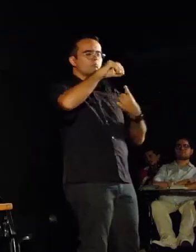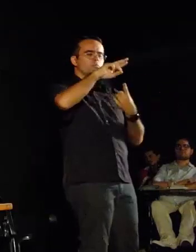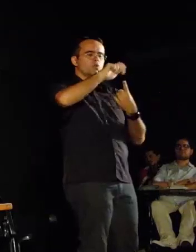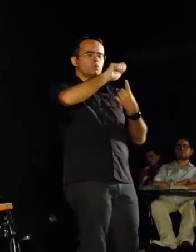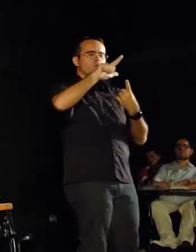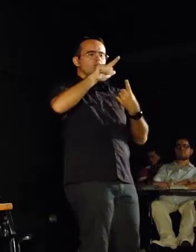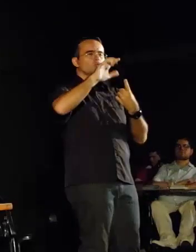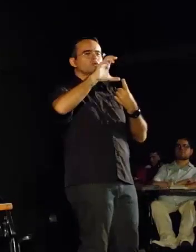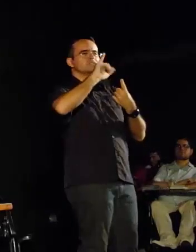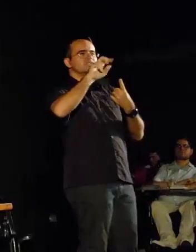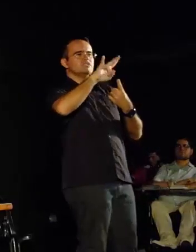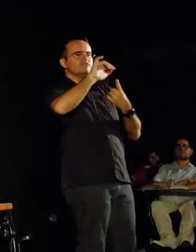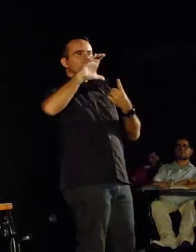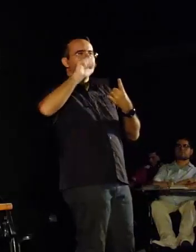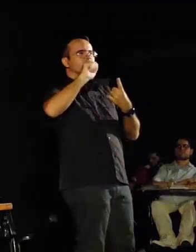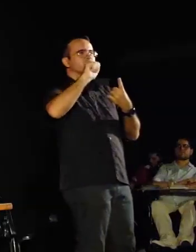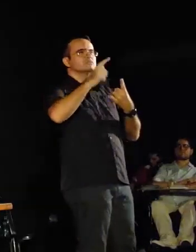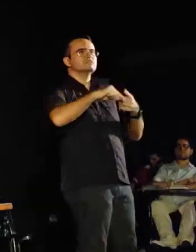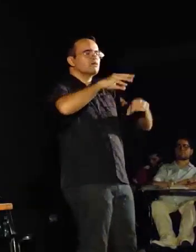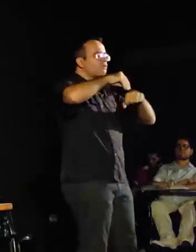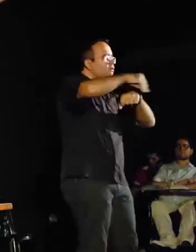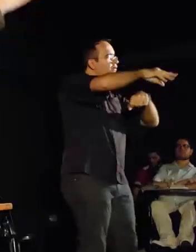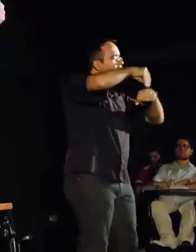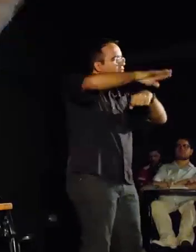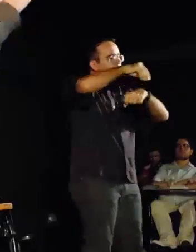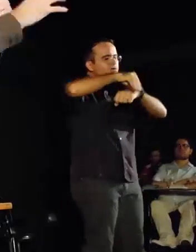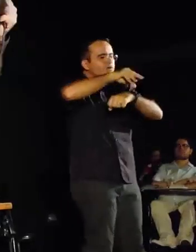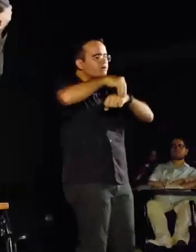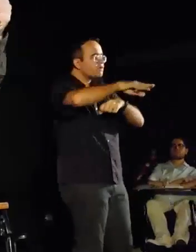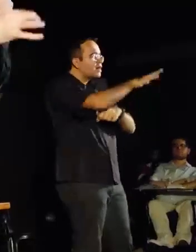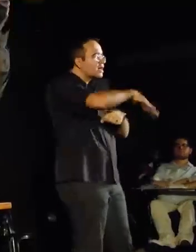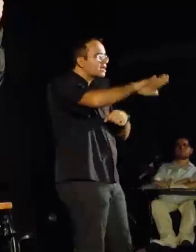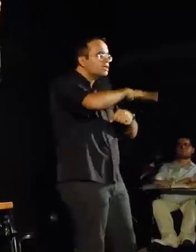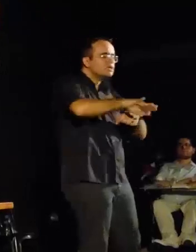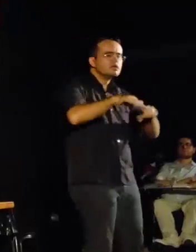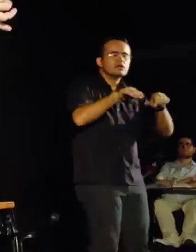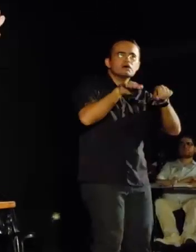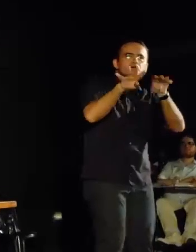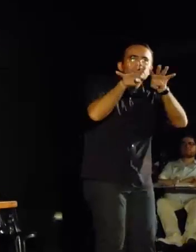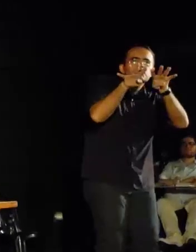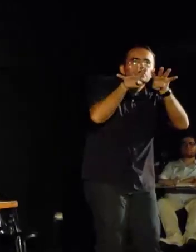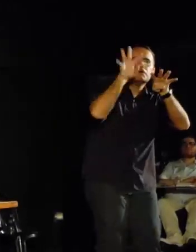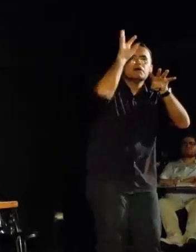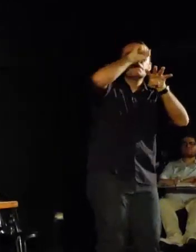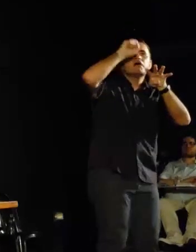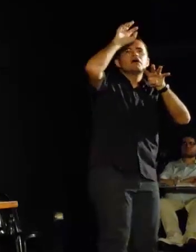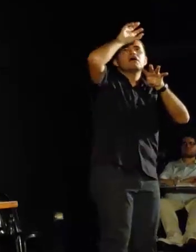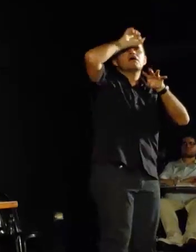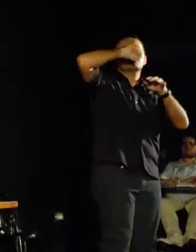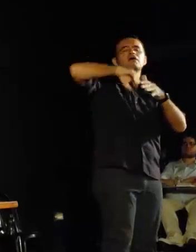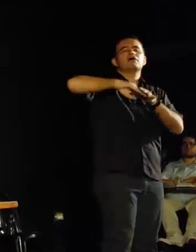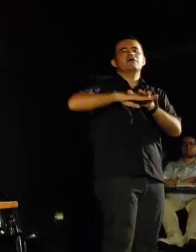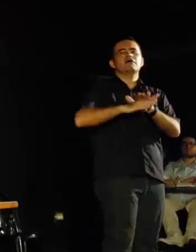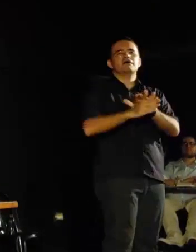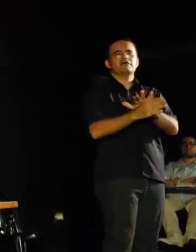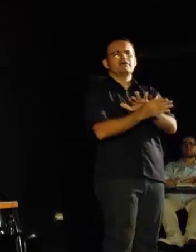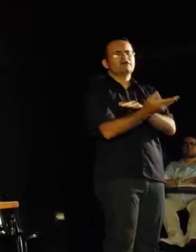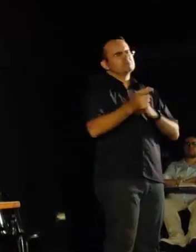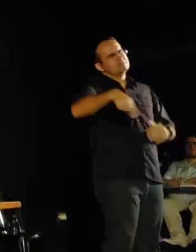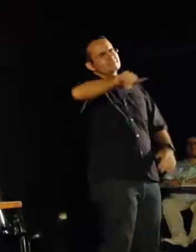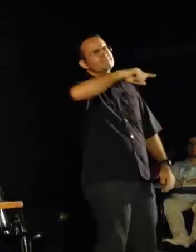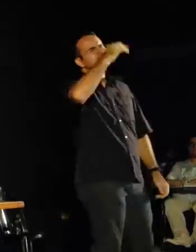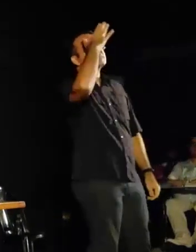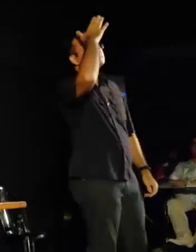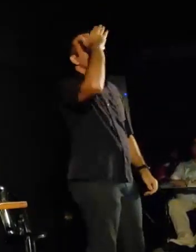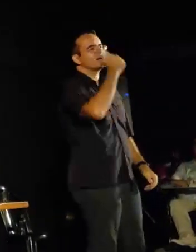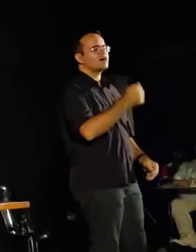essas características. E nós sabemos muito bem como elas se aplicam ao nosso país hoje. E é importante dizer isso